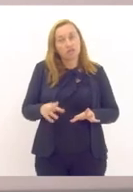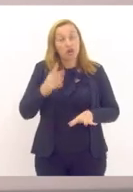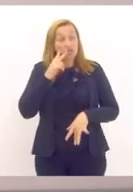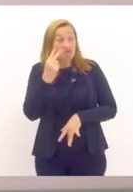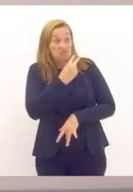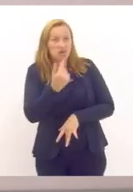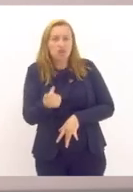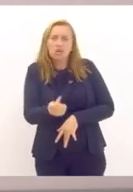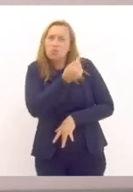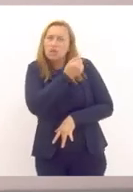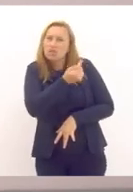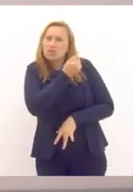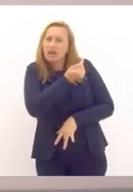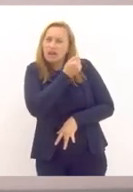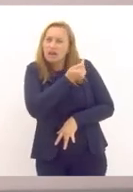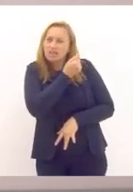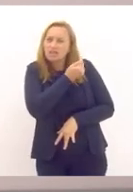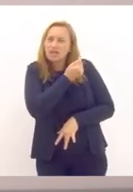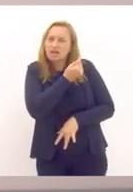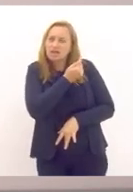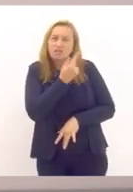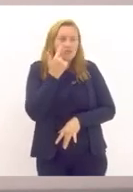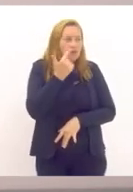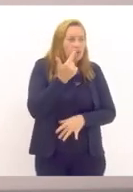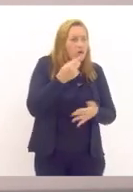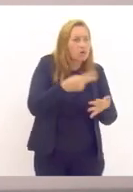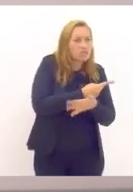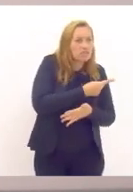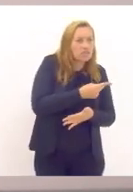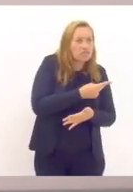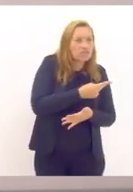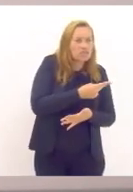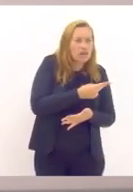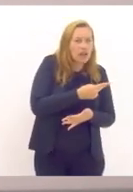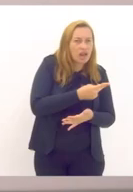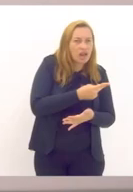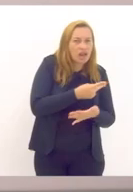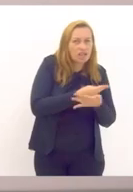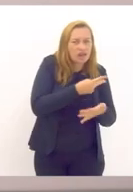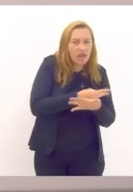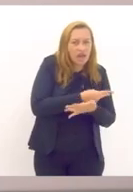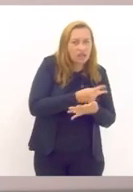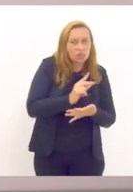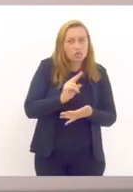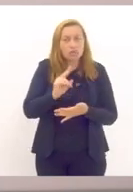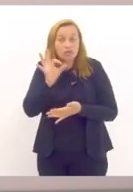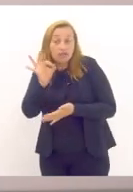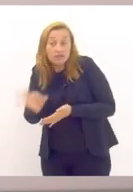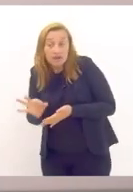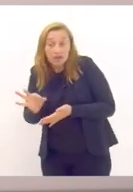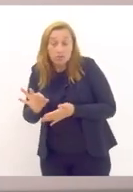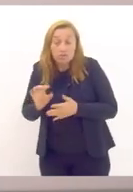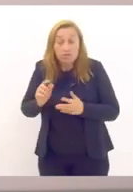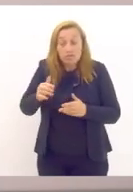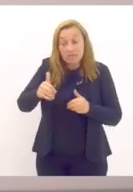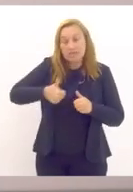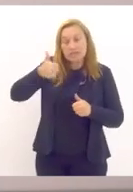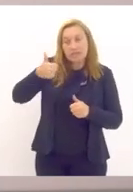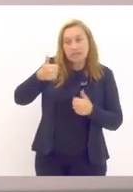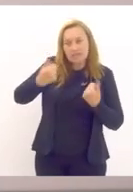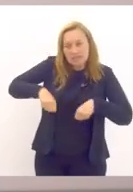trás se você fez certo ou errado e ir fazendo os devidos ajustes. Então, fica aqui uma sugestão, até para a gente focar aqui